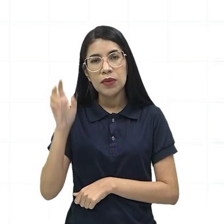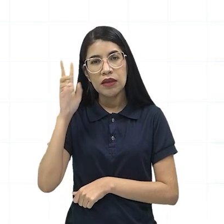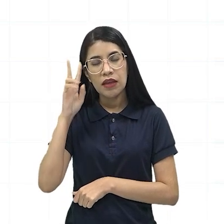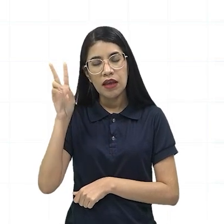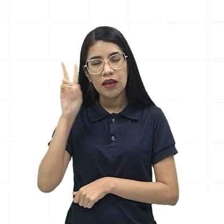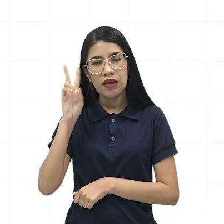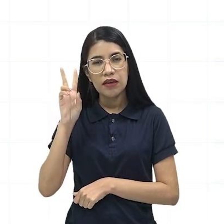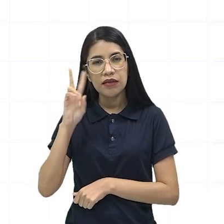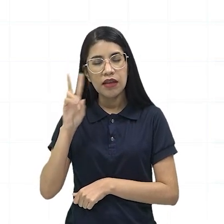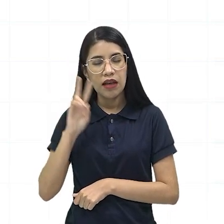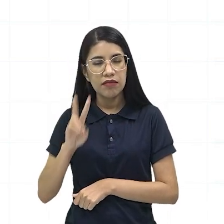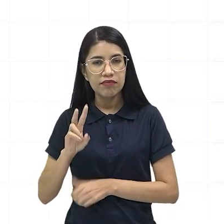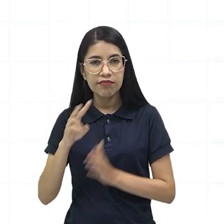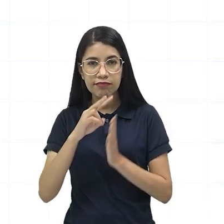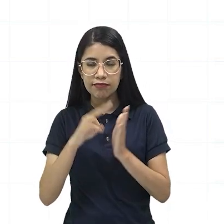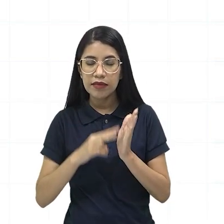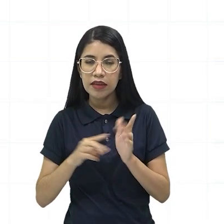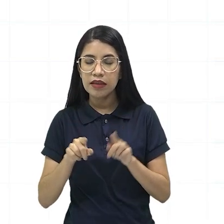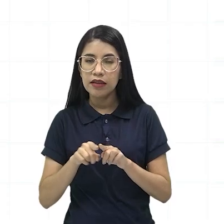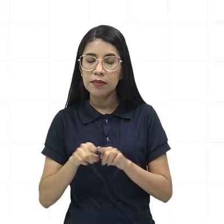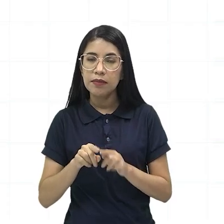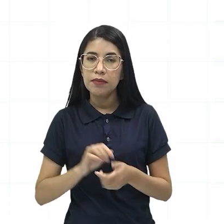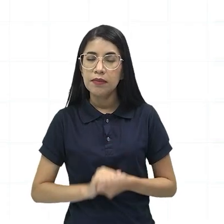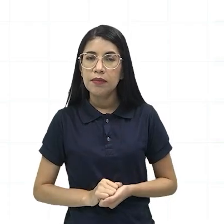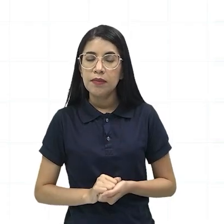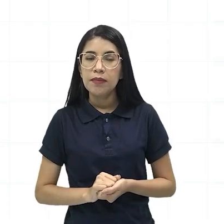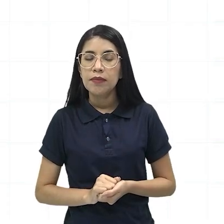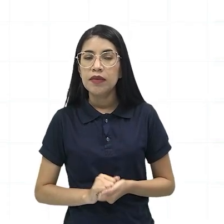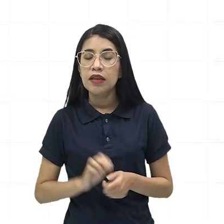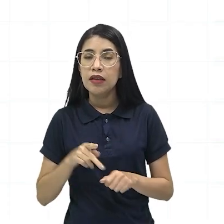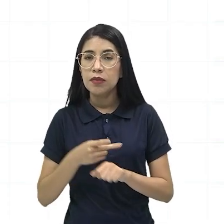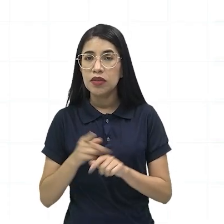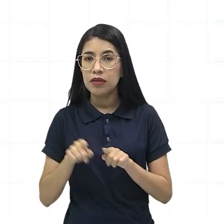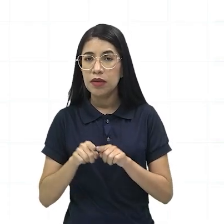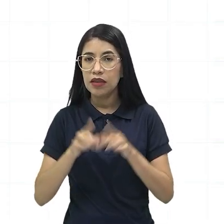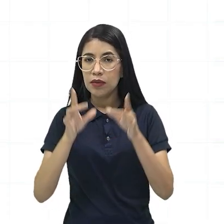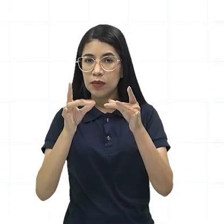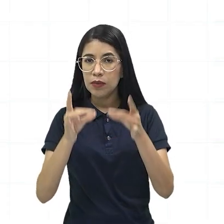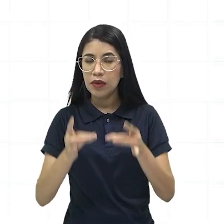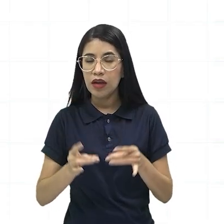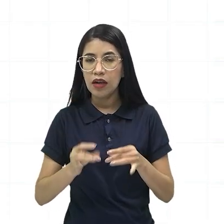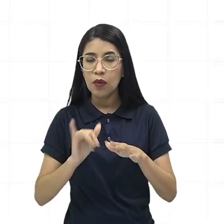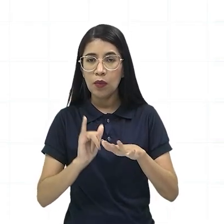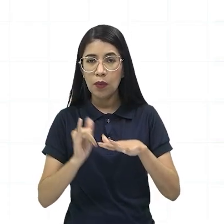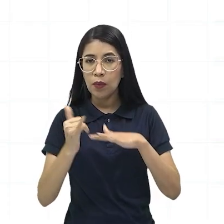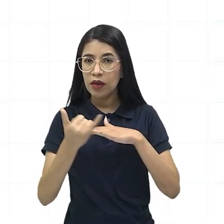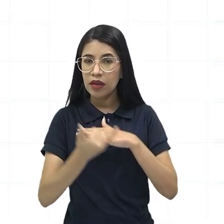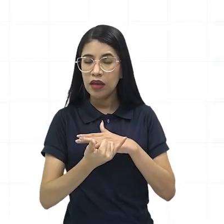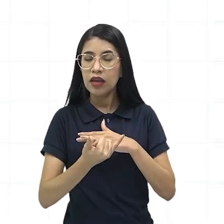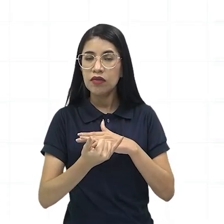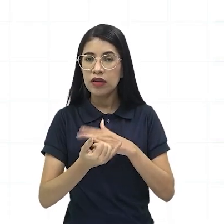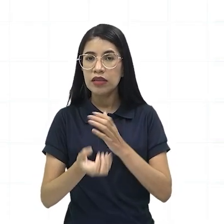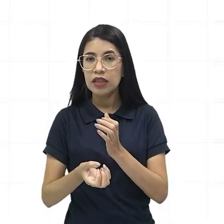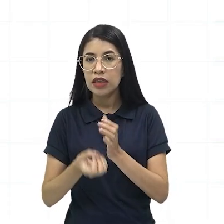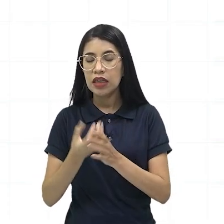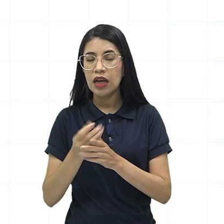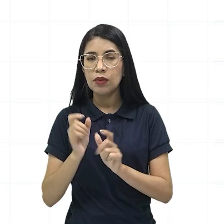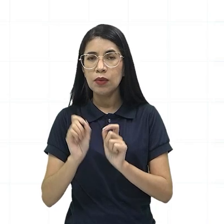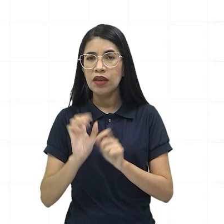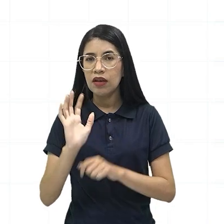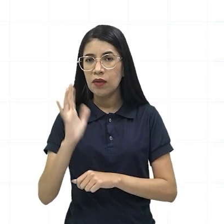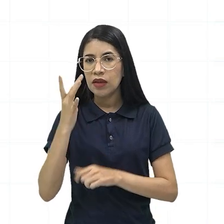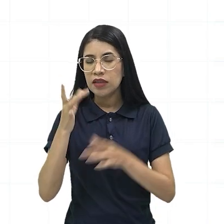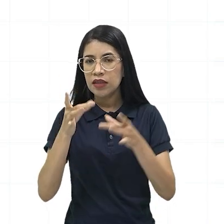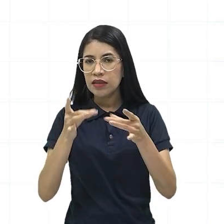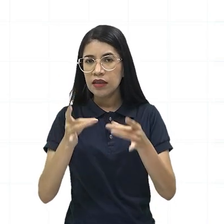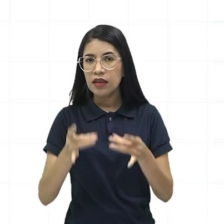no desenvolvimento, nós temos, após a apresentação, um enredo que vai ser desenvolvido, aquilo que acontecerá na